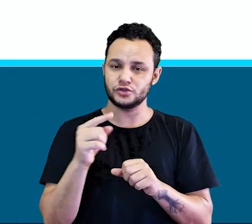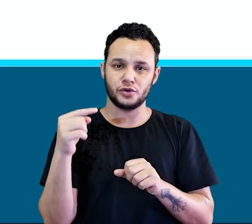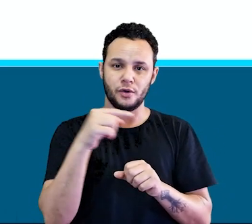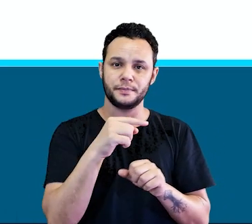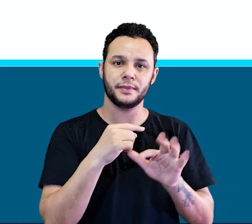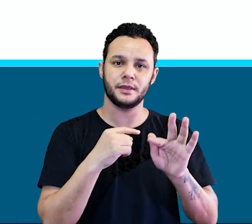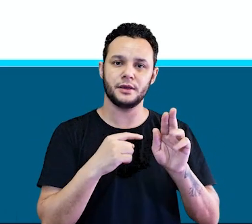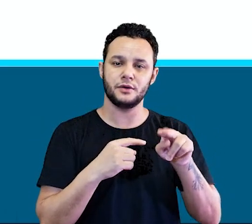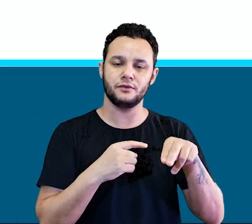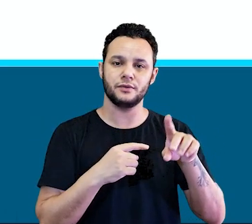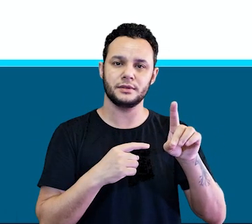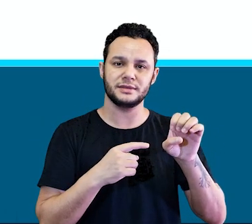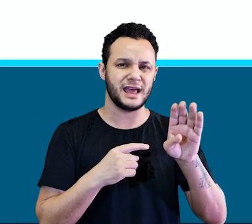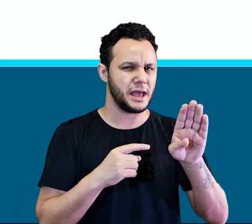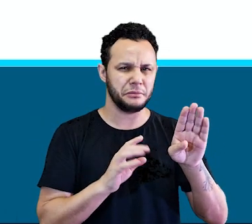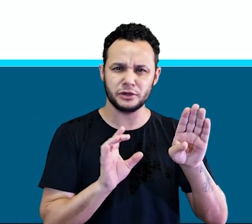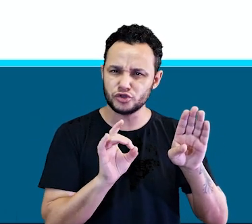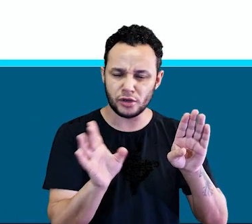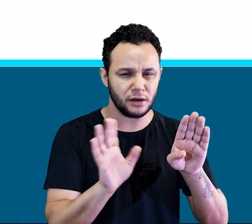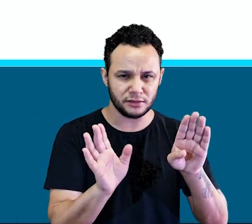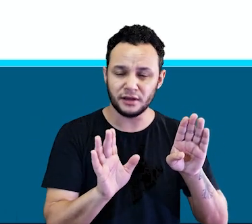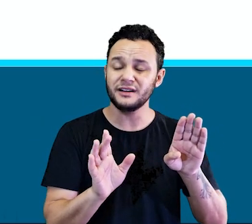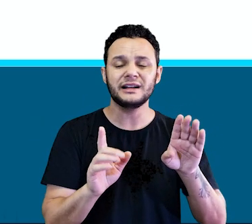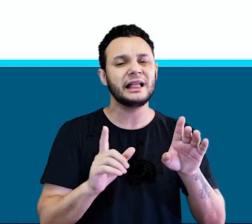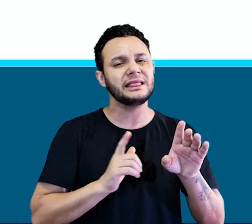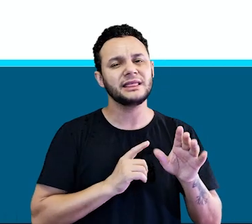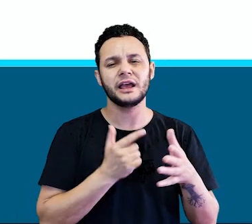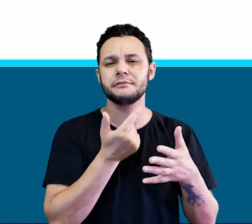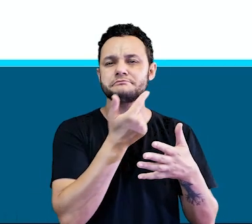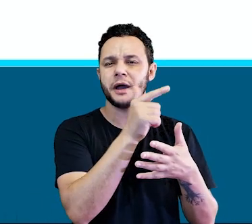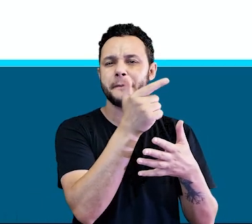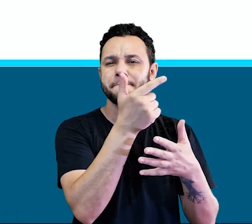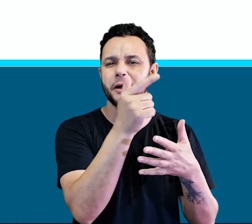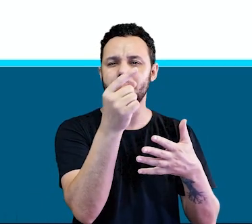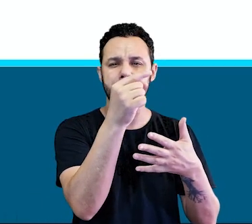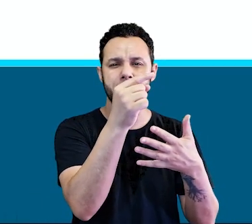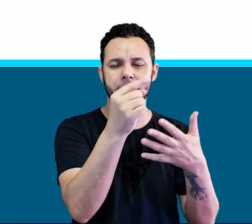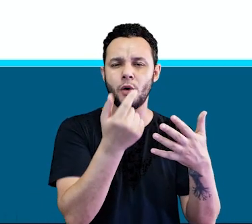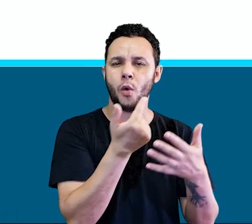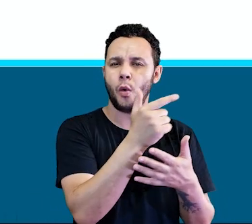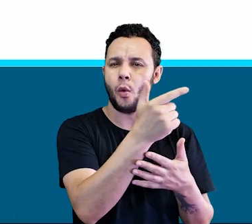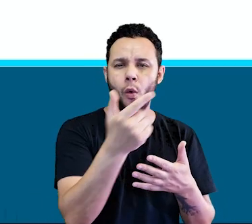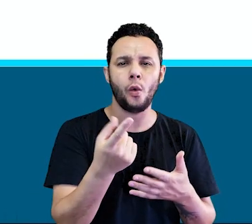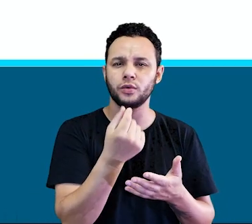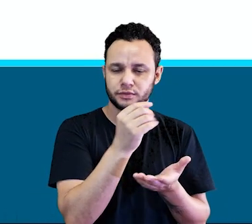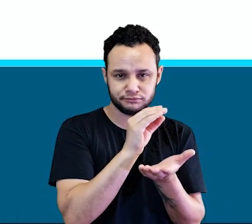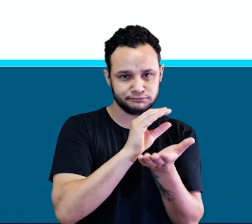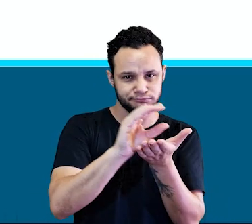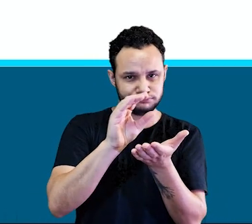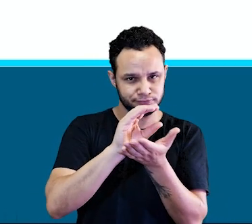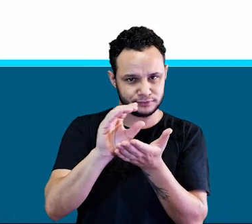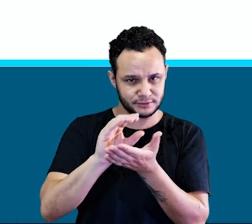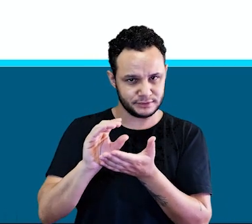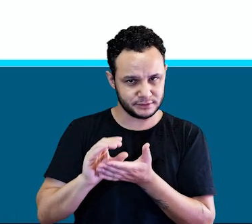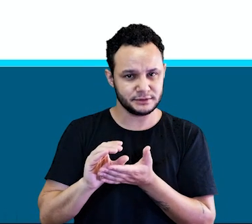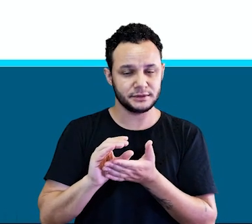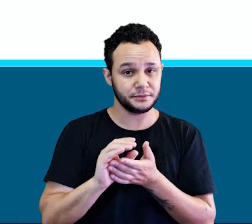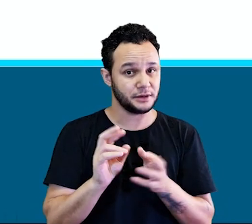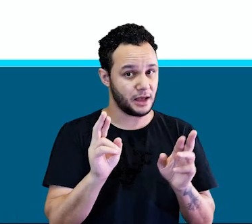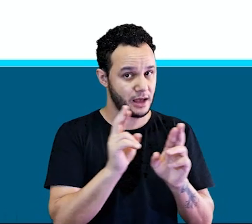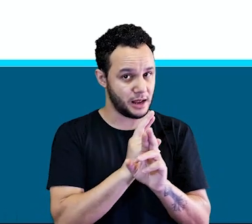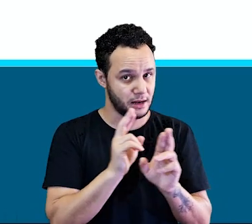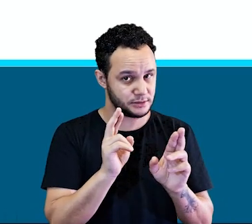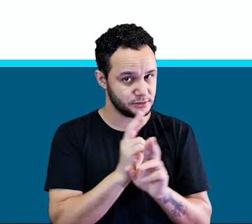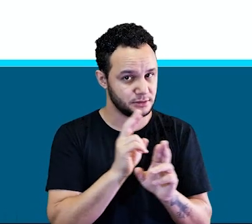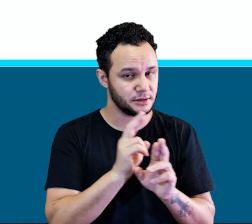valor do Fundeb, ele vai considerar também outros valores, né, de financiamento, por